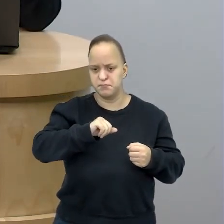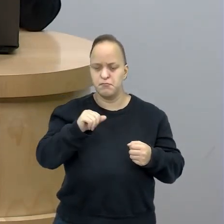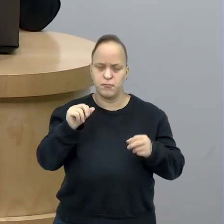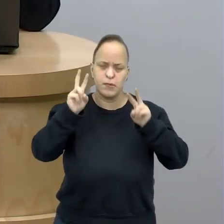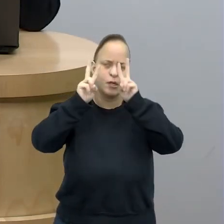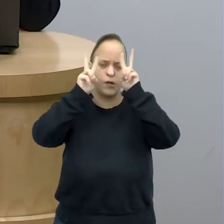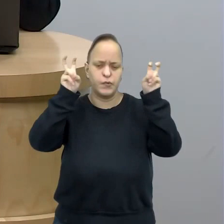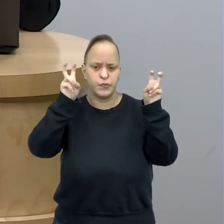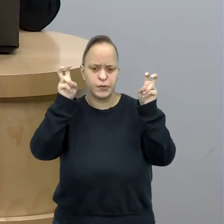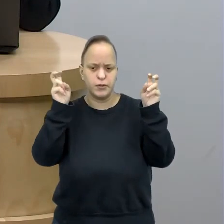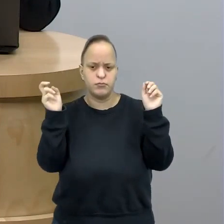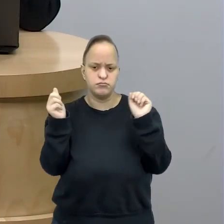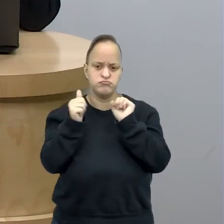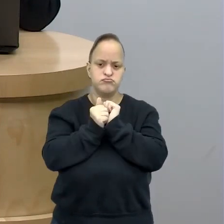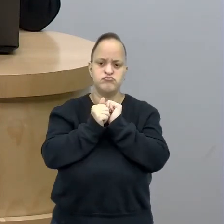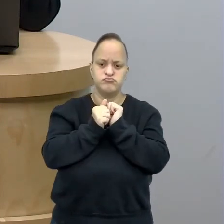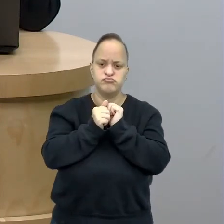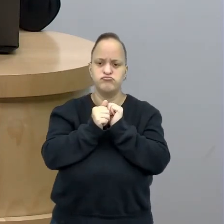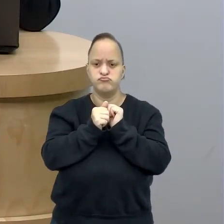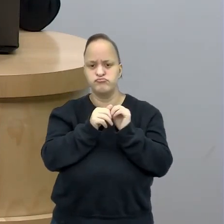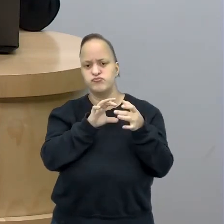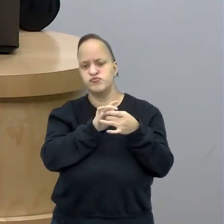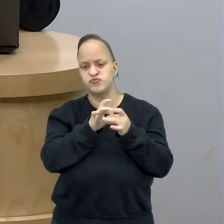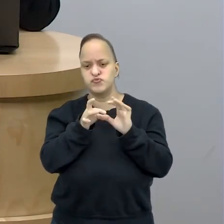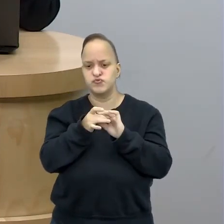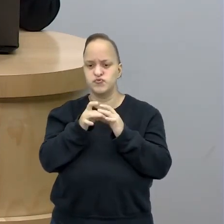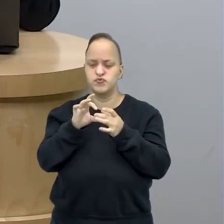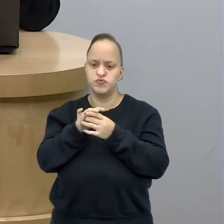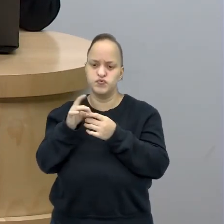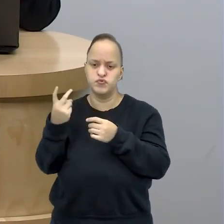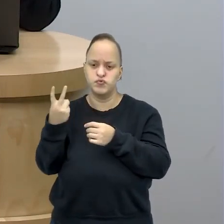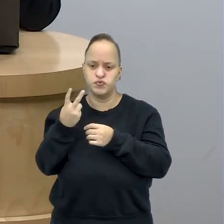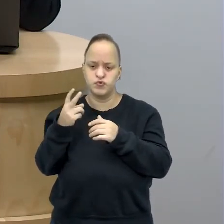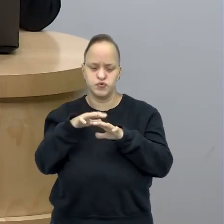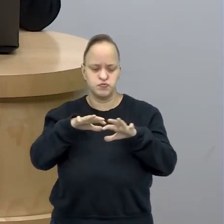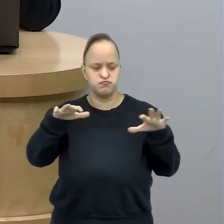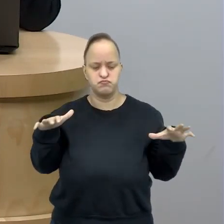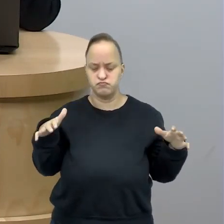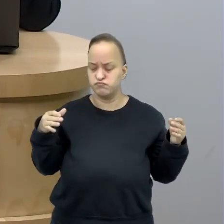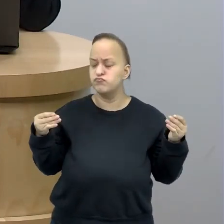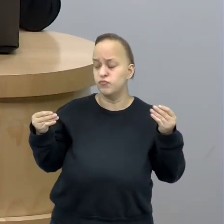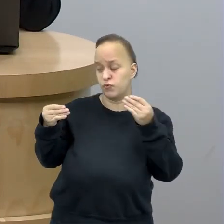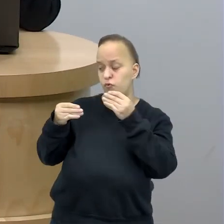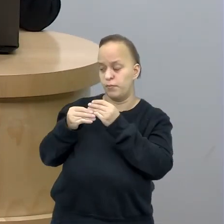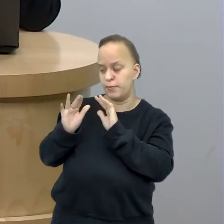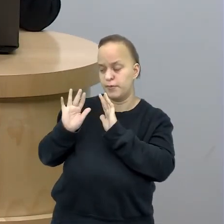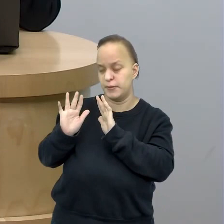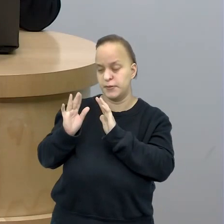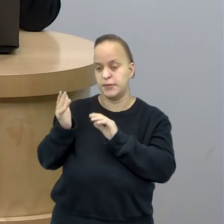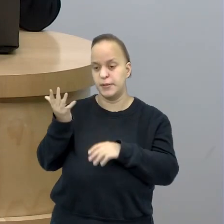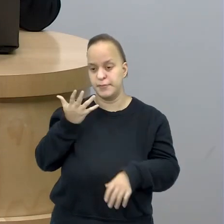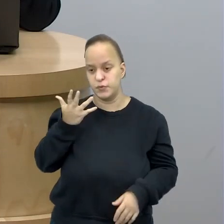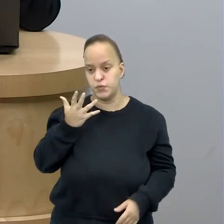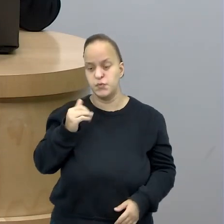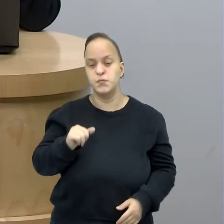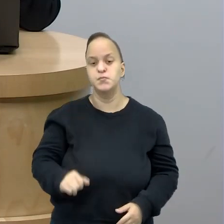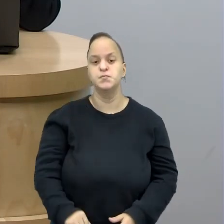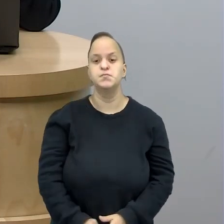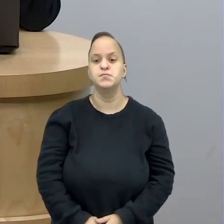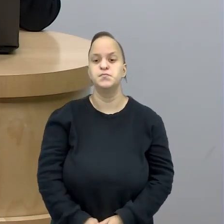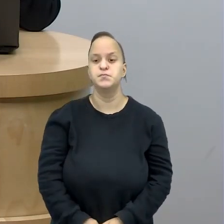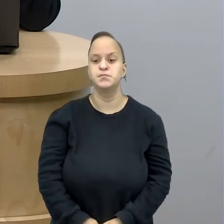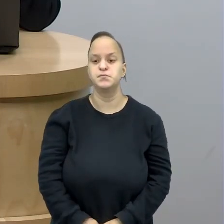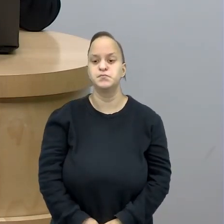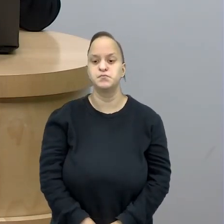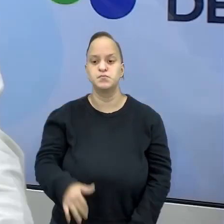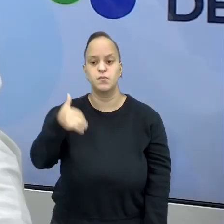dois assuntos e a gente sempre está contextualizando nos dois fatos, né, aí, Marcelo? Só complementando, Terezinha, né? E você falou isso dos celulares,